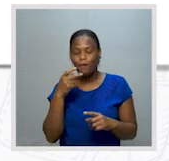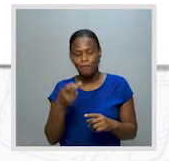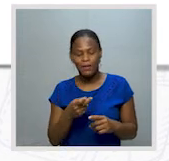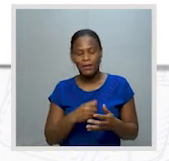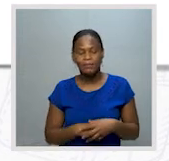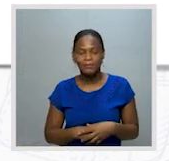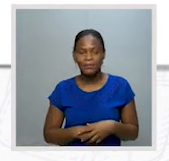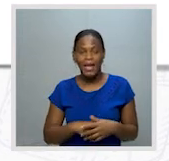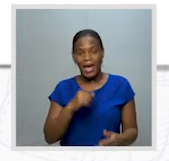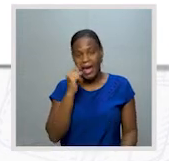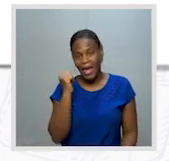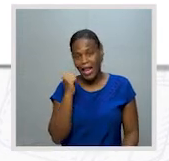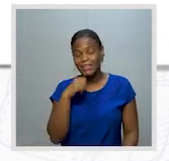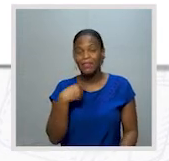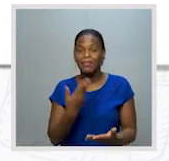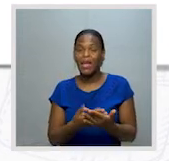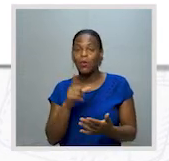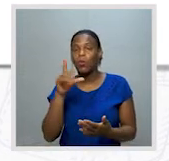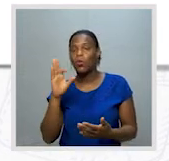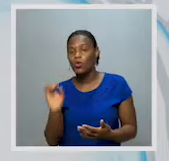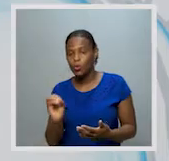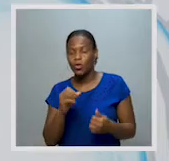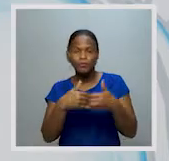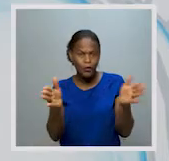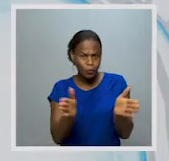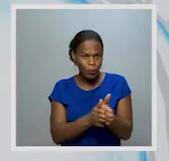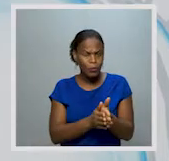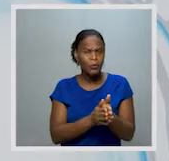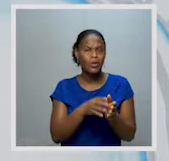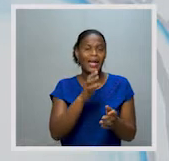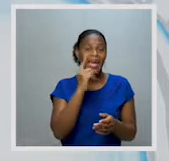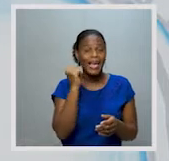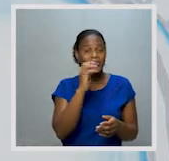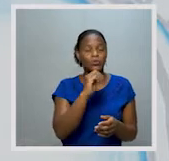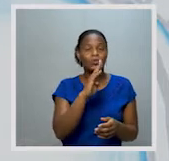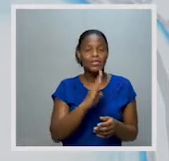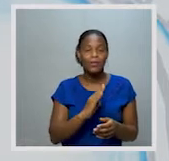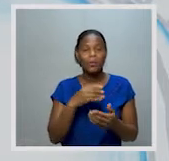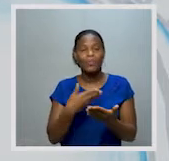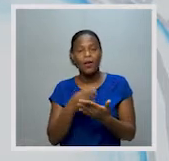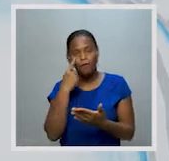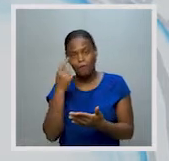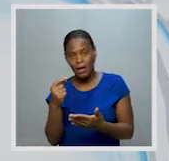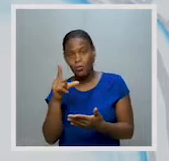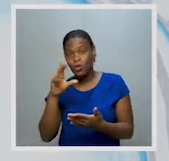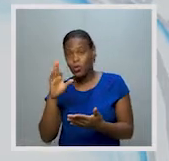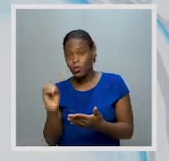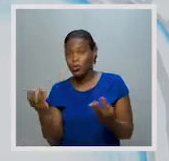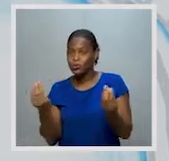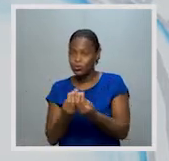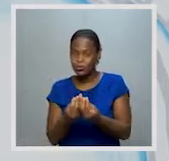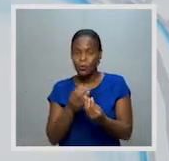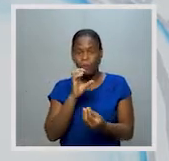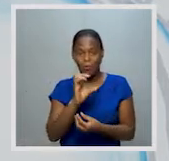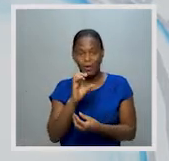ficaria: eles deram-lhe. Eles, dos sujeitos, deram o verbo lhe, da junção